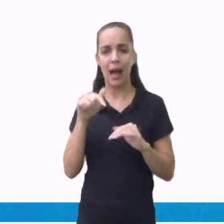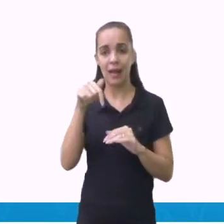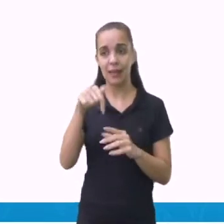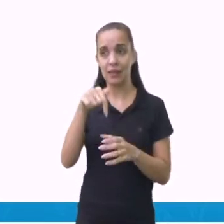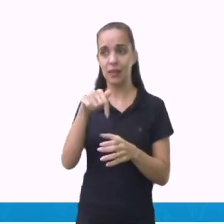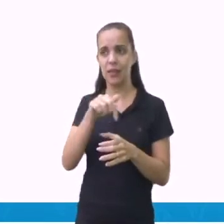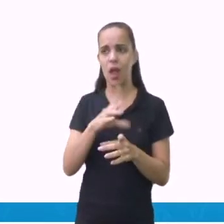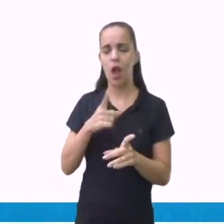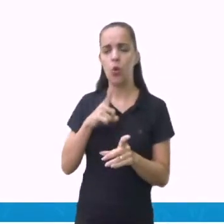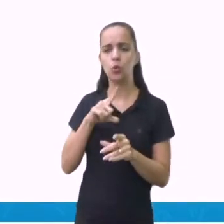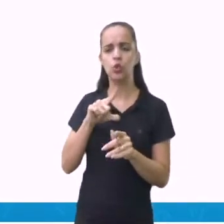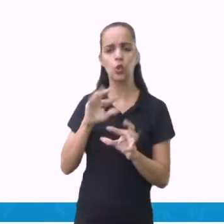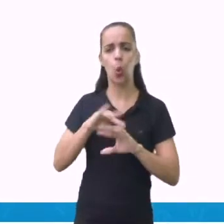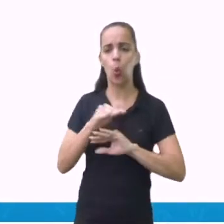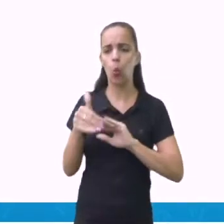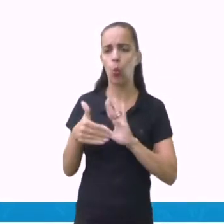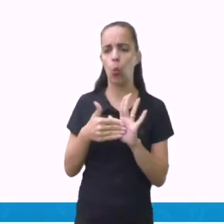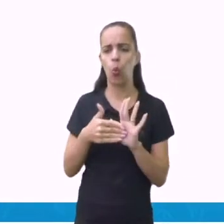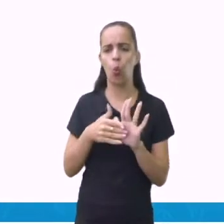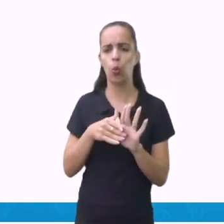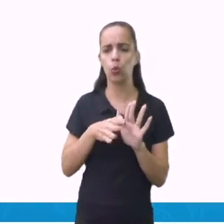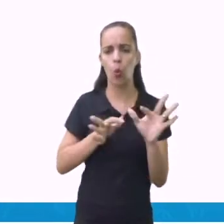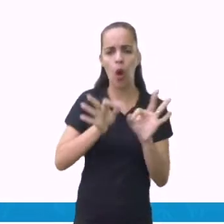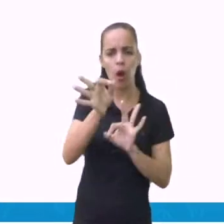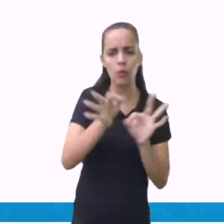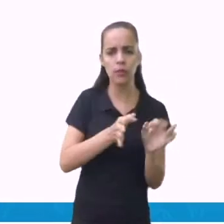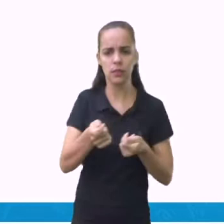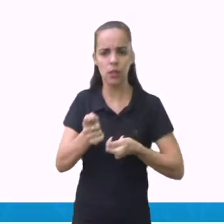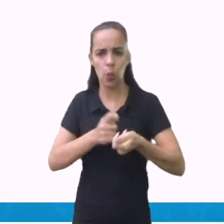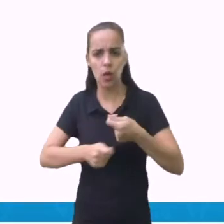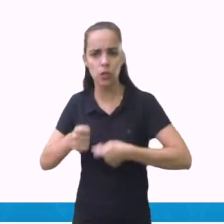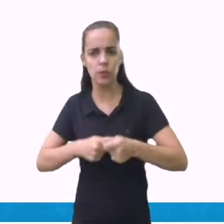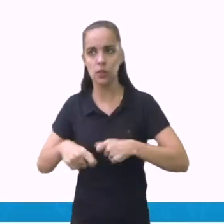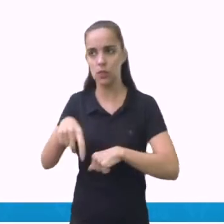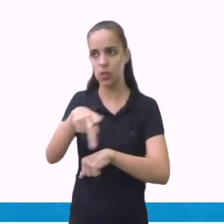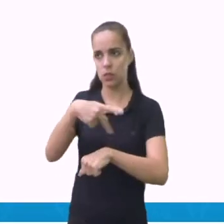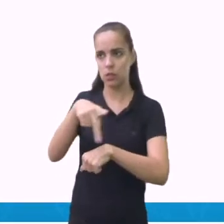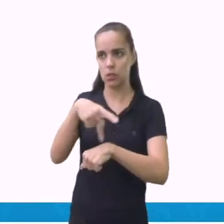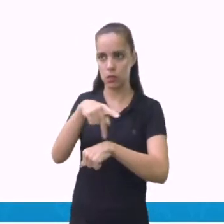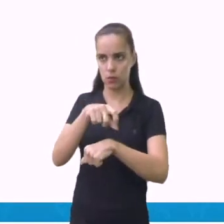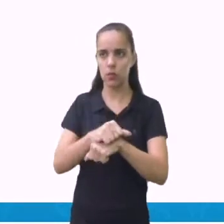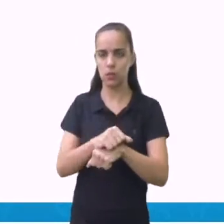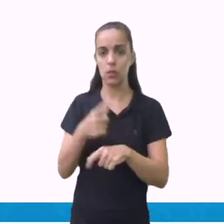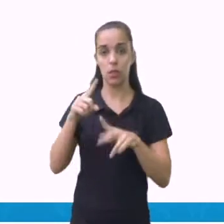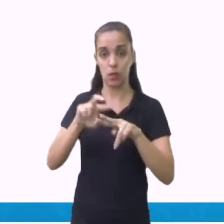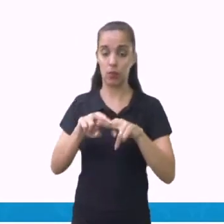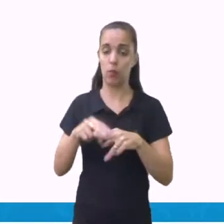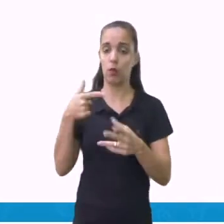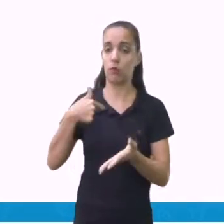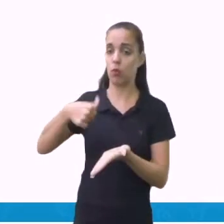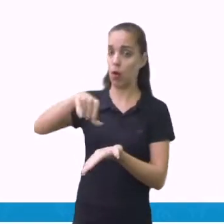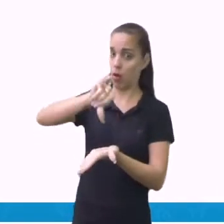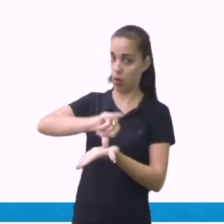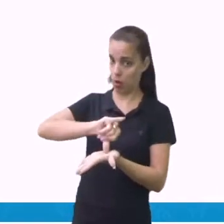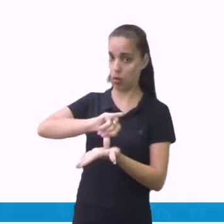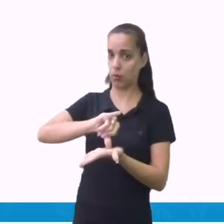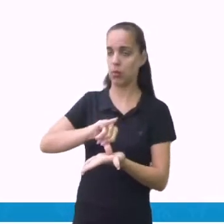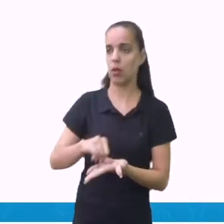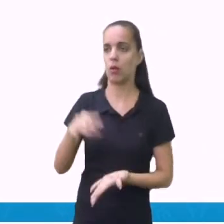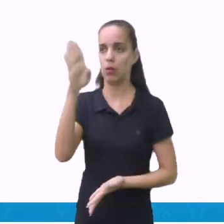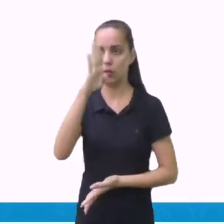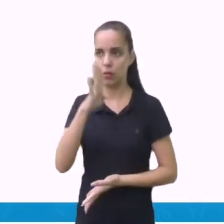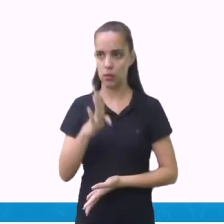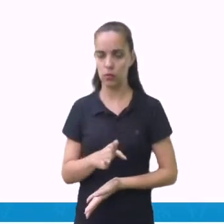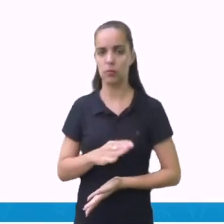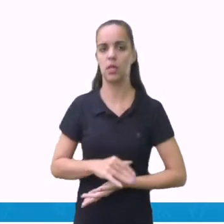questão governamental aqui do Brasil. Então, Salvador, naquela época, foi a capital do Brasil. Ela já foi a capital do Brasil,